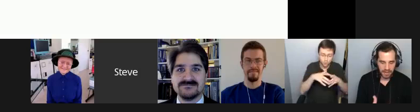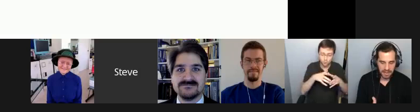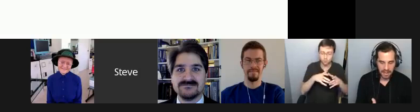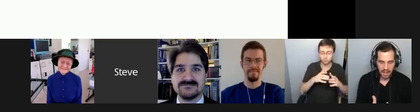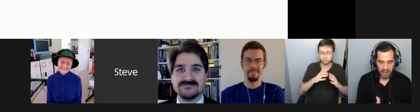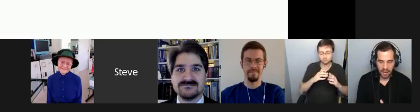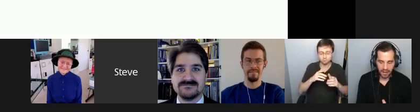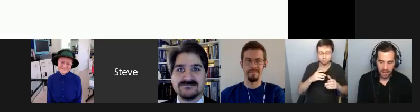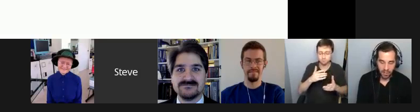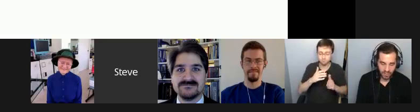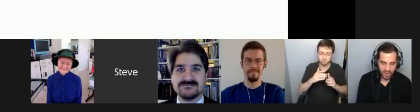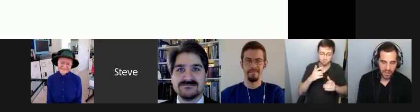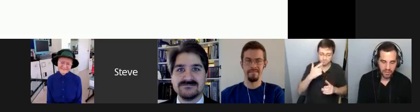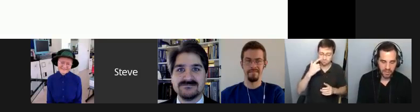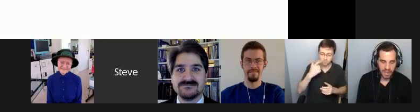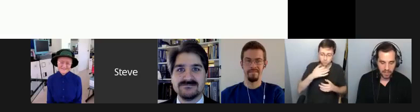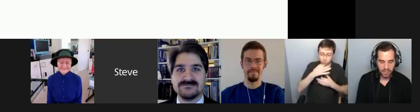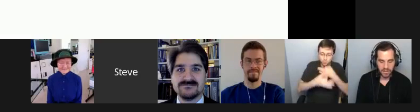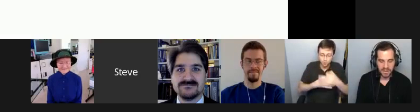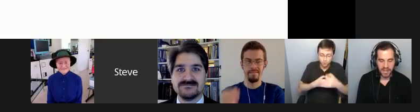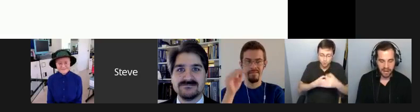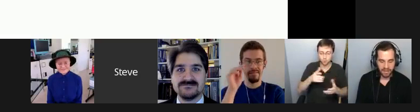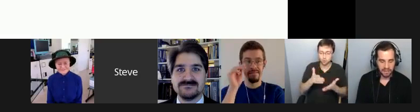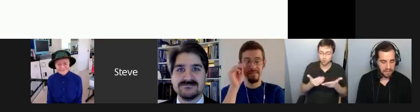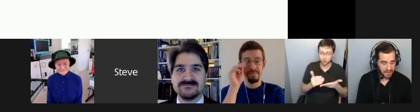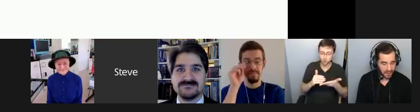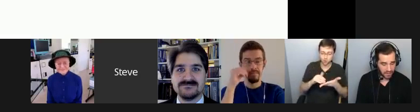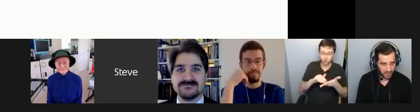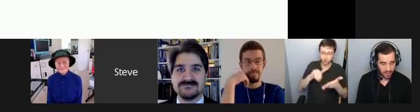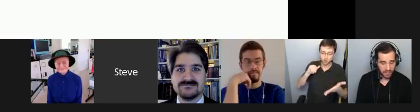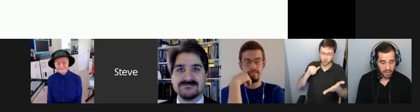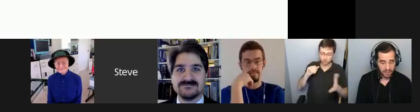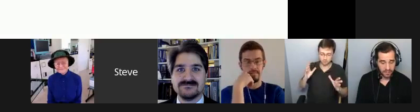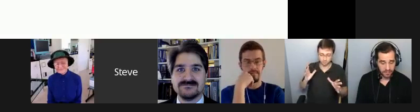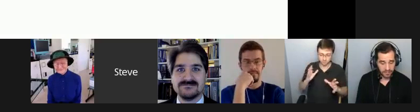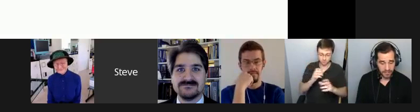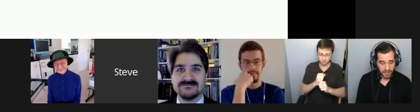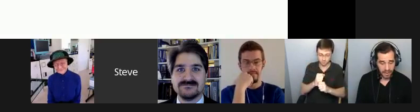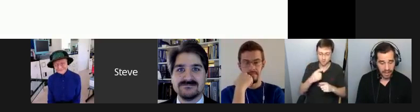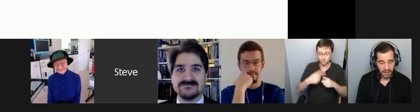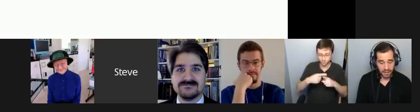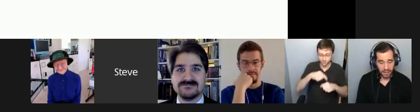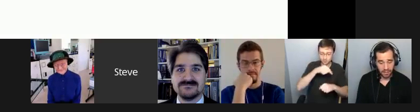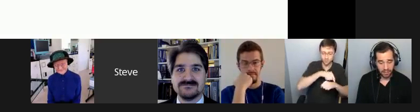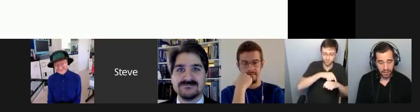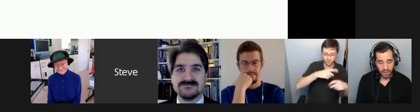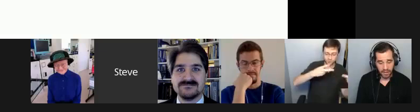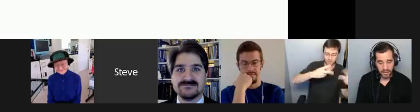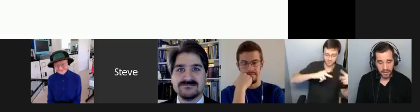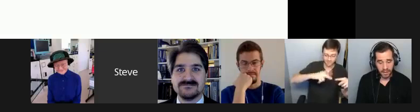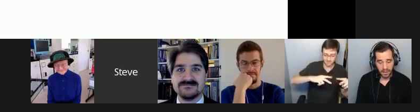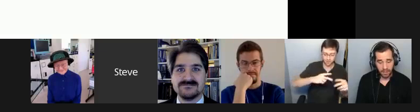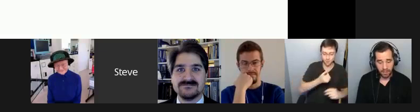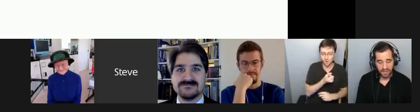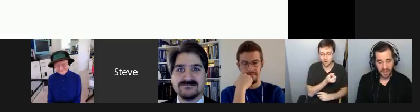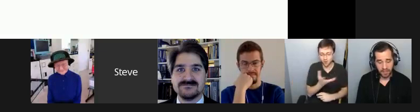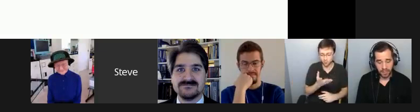mostrou na pesquisa dela que em alguns textos os alunos escrevem fim, né? Então, e